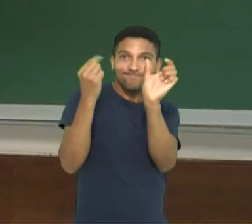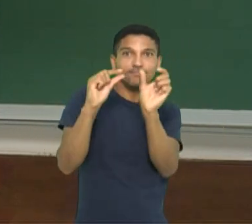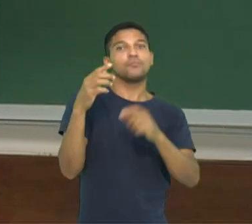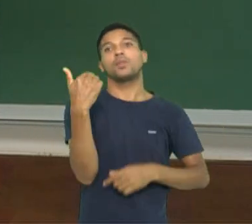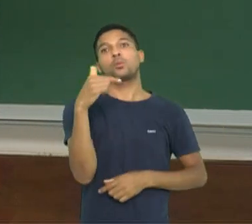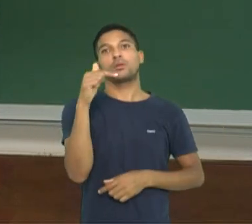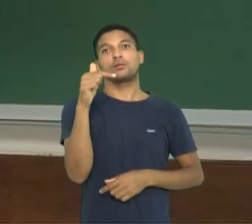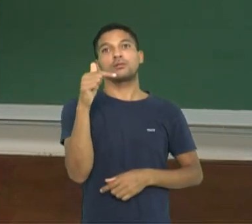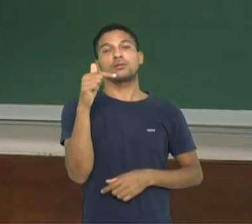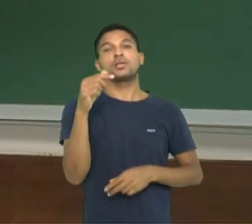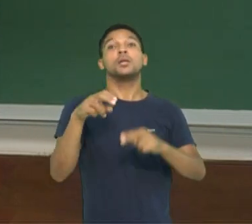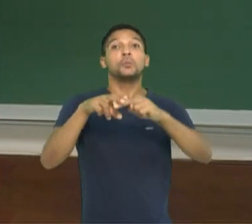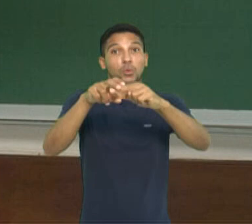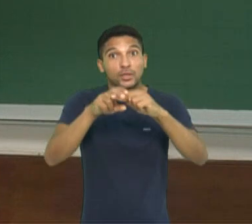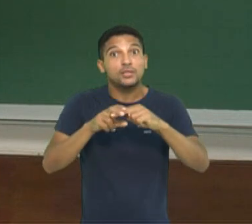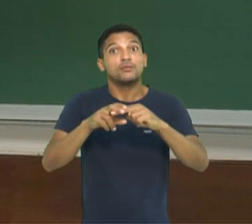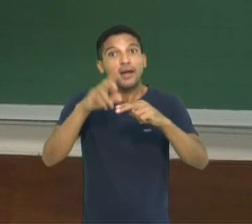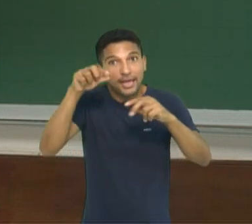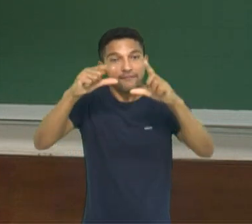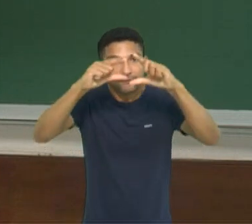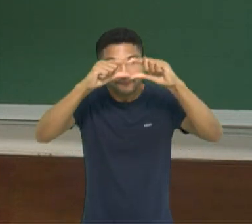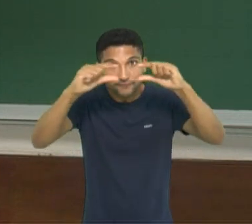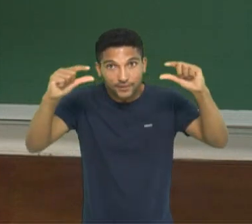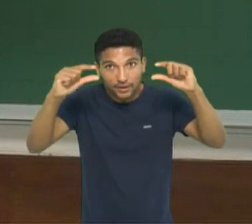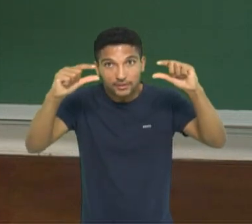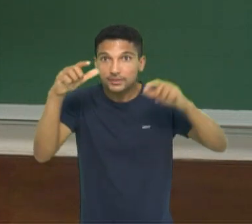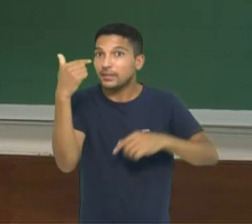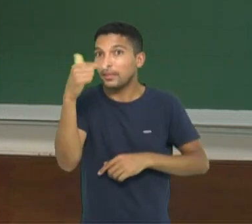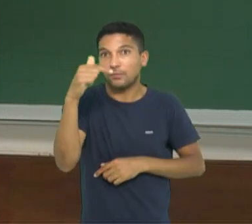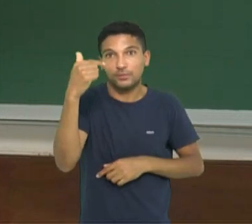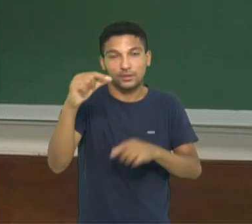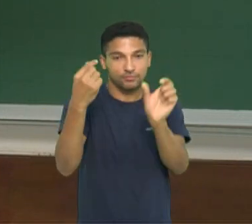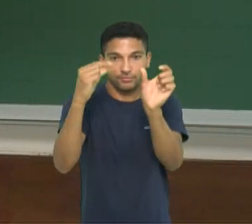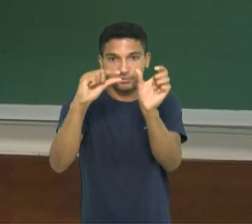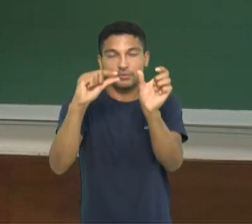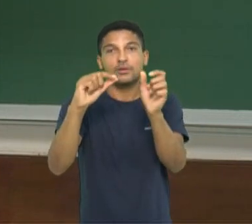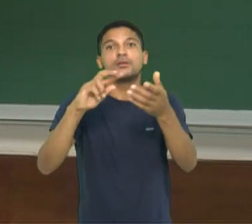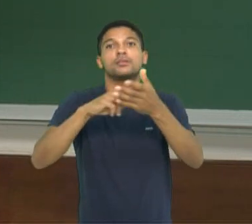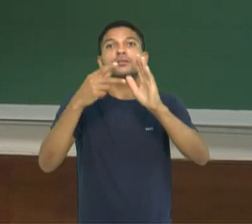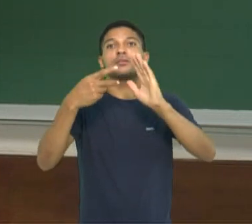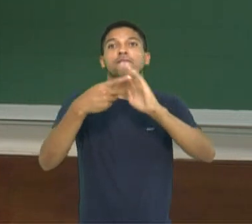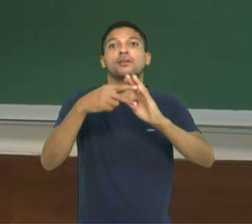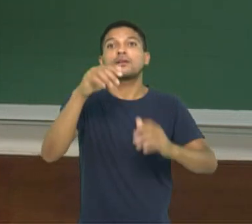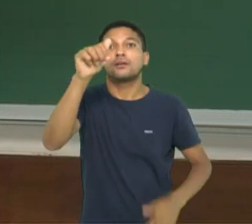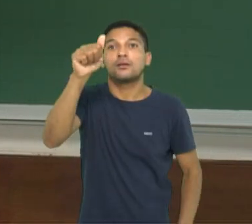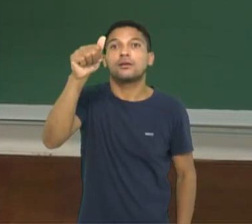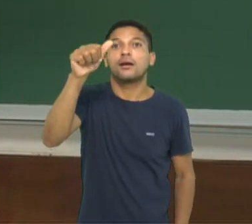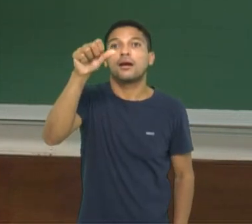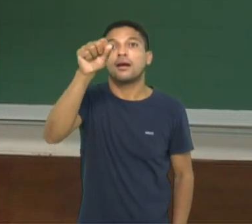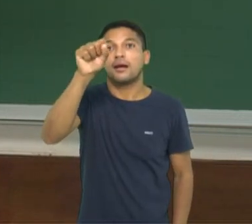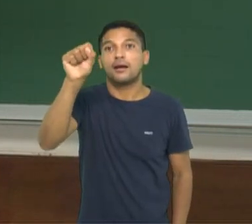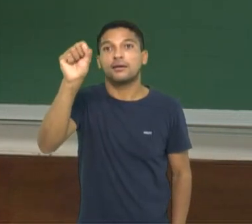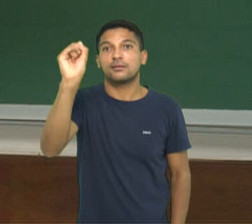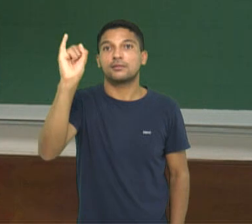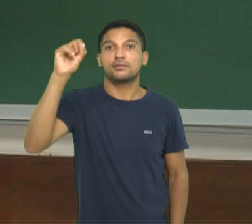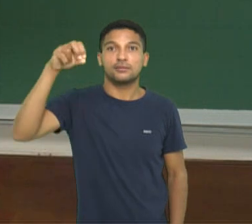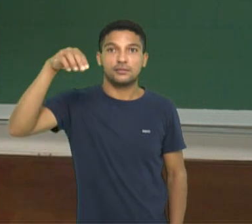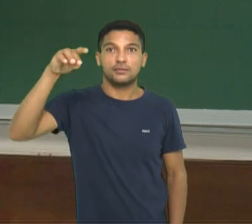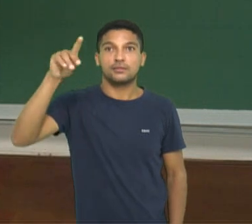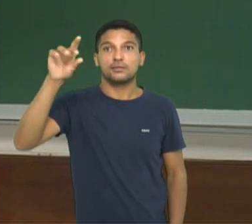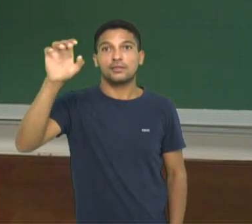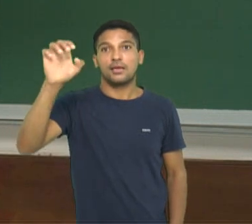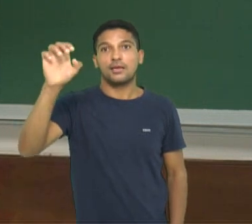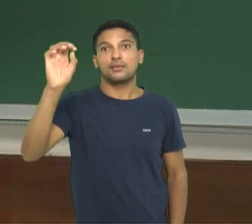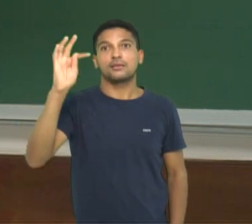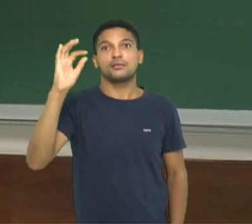coordenada assindética, sem conjunção. Certo? E temos as coordenadas sindéticas, que são aquelas que nós vimos no